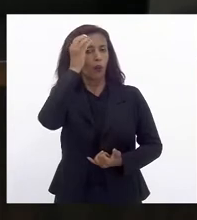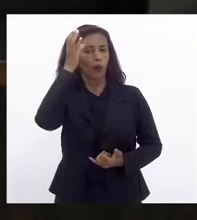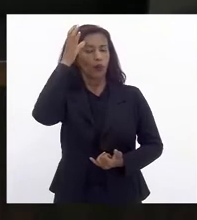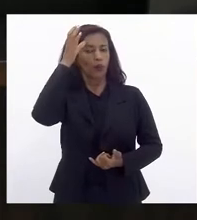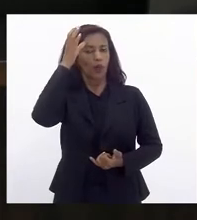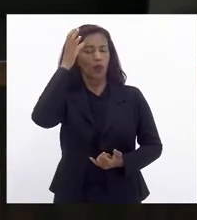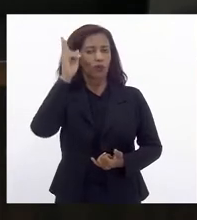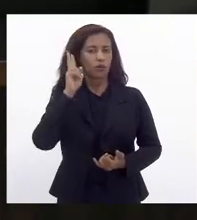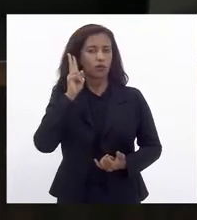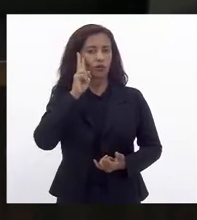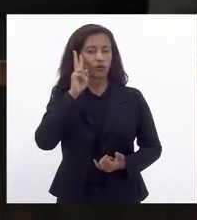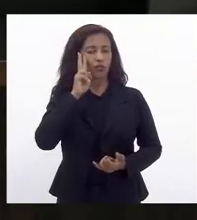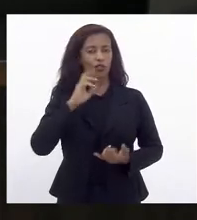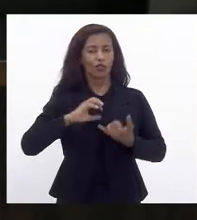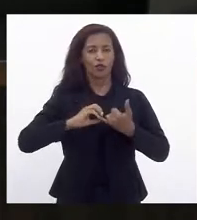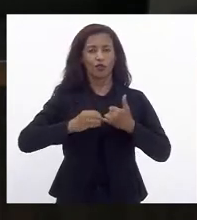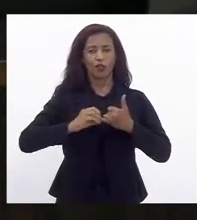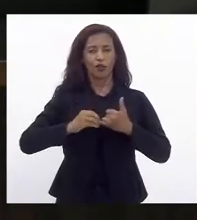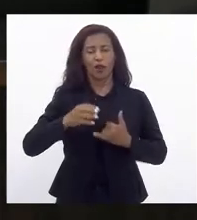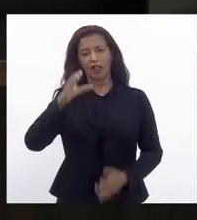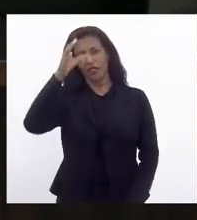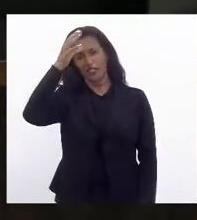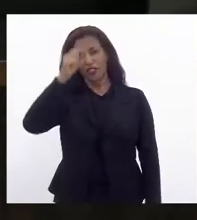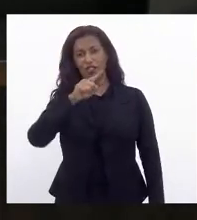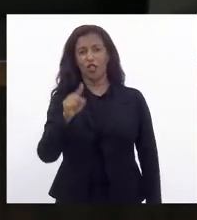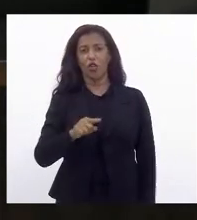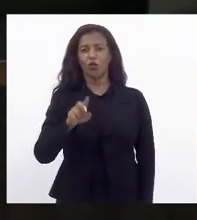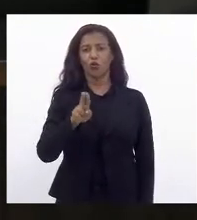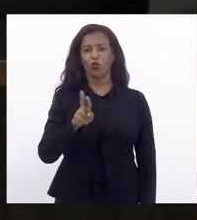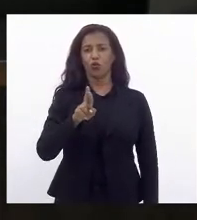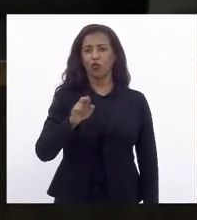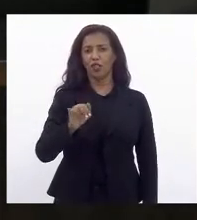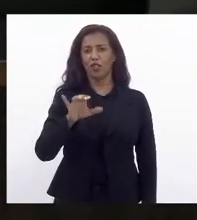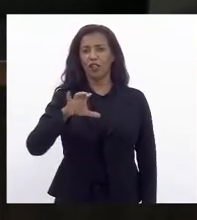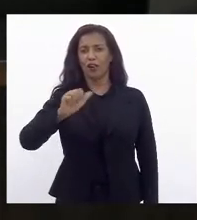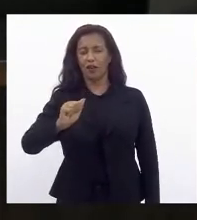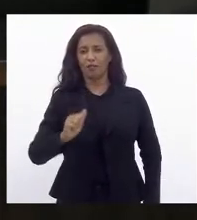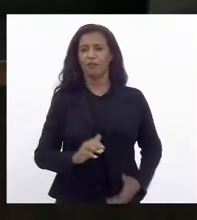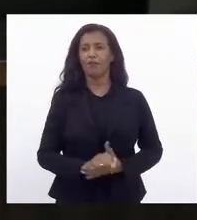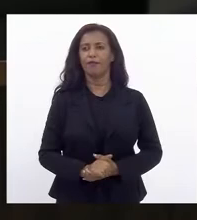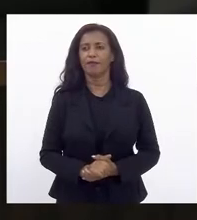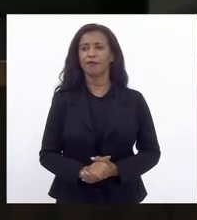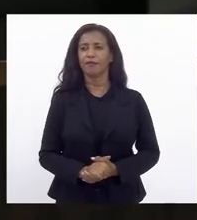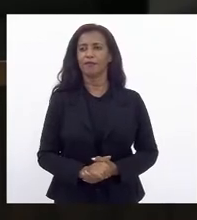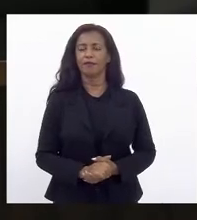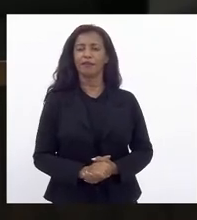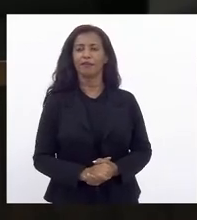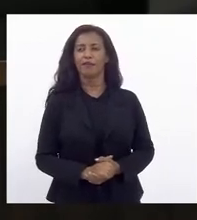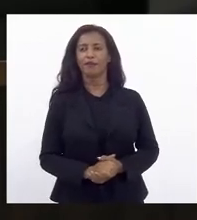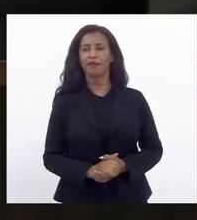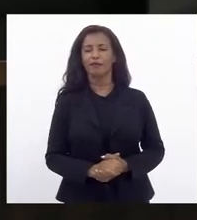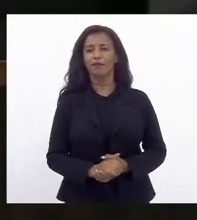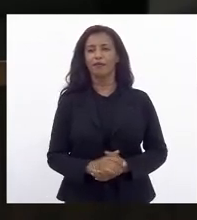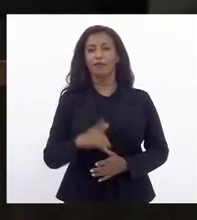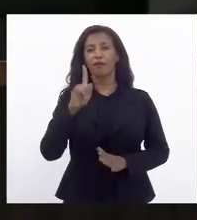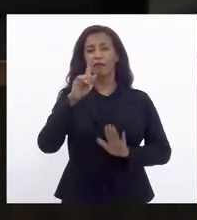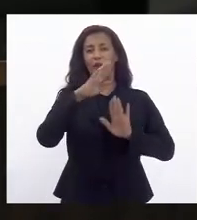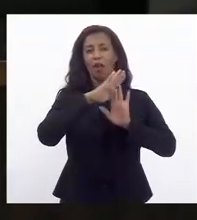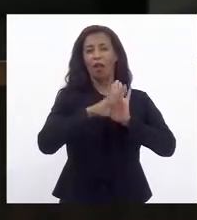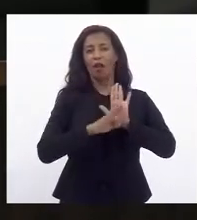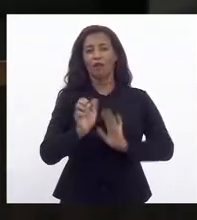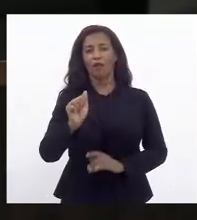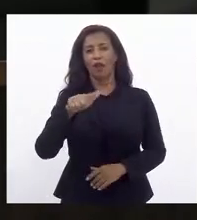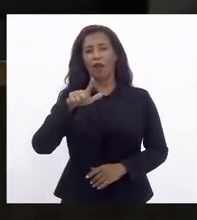Rio de Janeiro a feijoada da tia Surica. Em... Questão de ordem, presidente. Questão de ordem, deputada